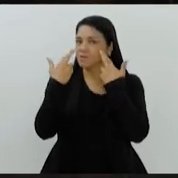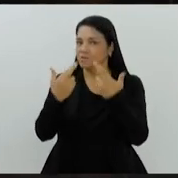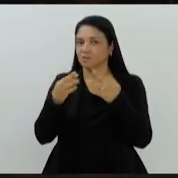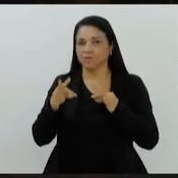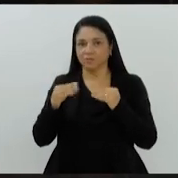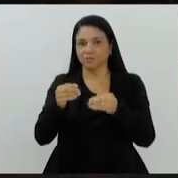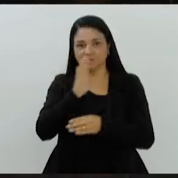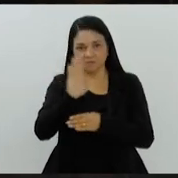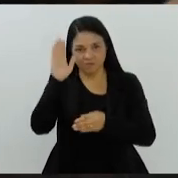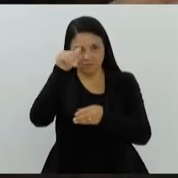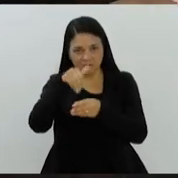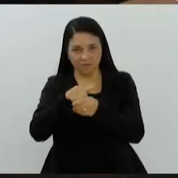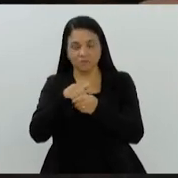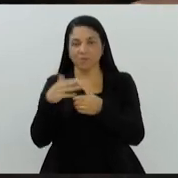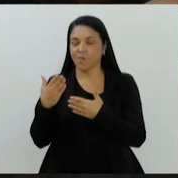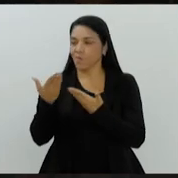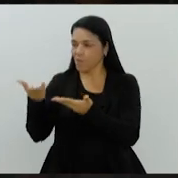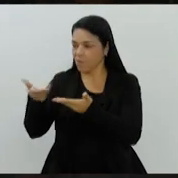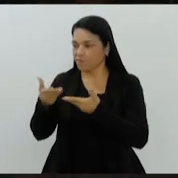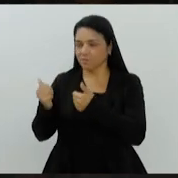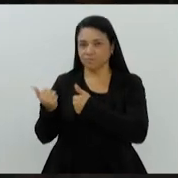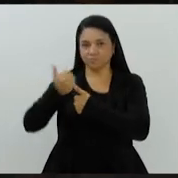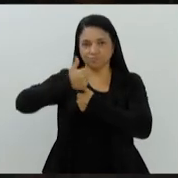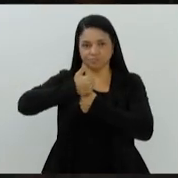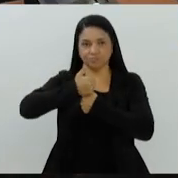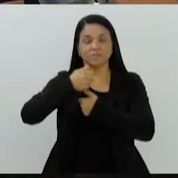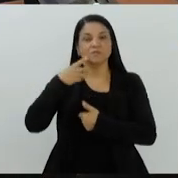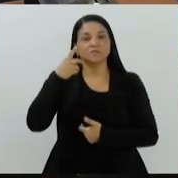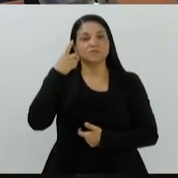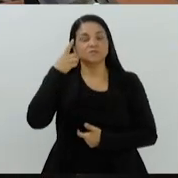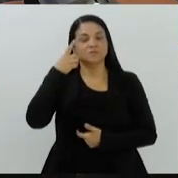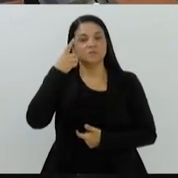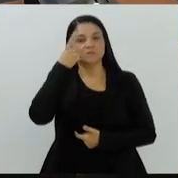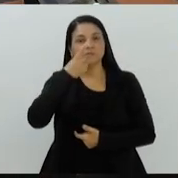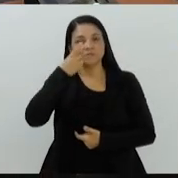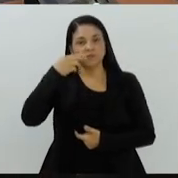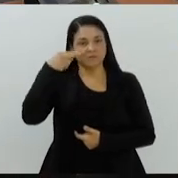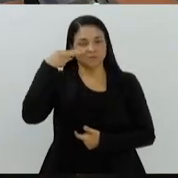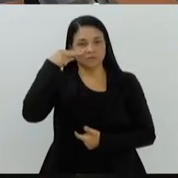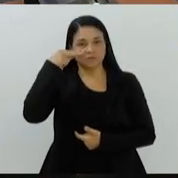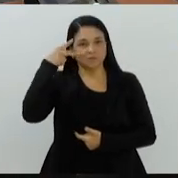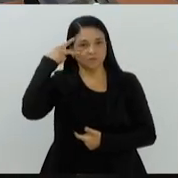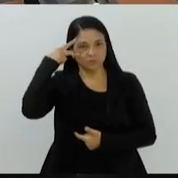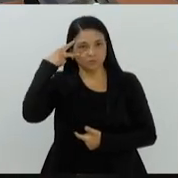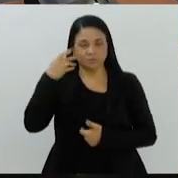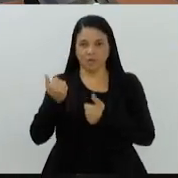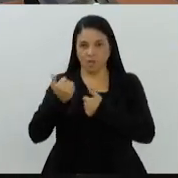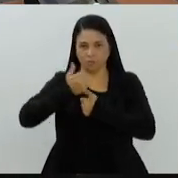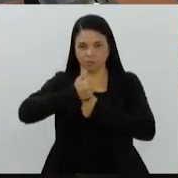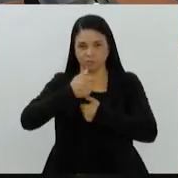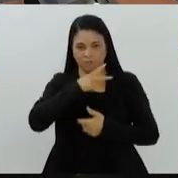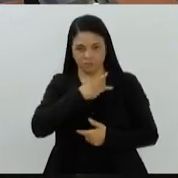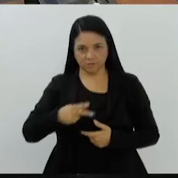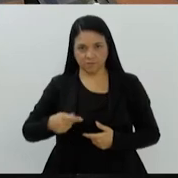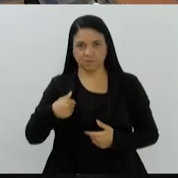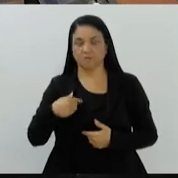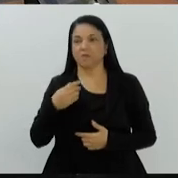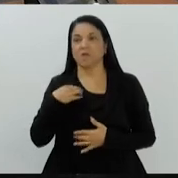Ju para assumir a presidência neste exato momento. Pela ordem, rapidamente. Por gentileza, Mink. Presidente, eu tenho uma notícia boa.